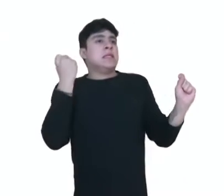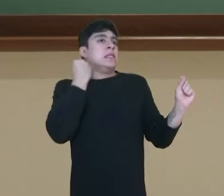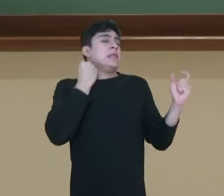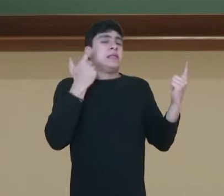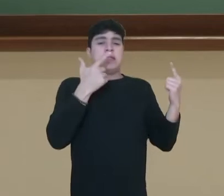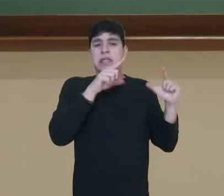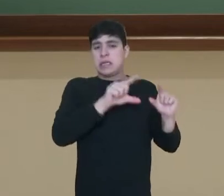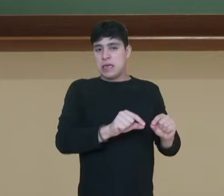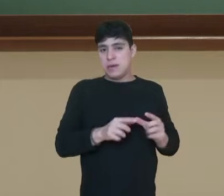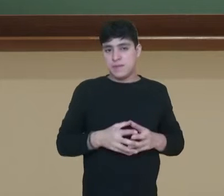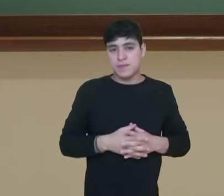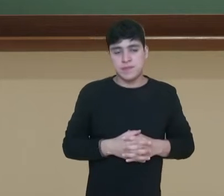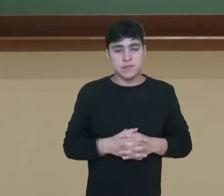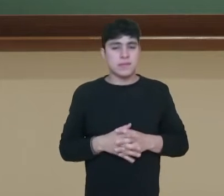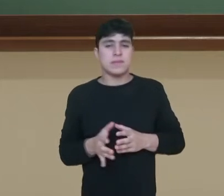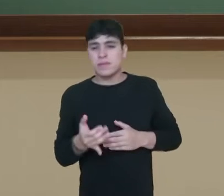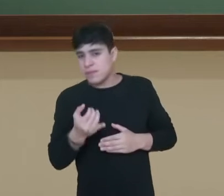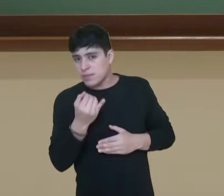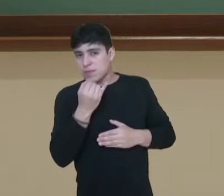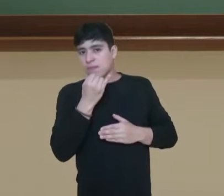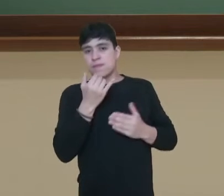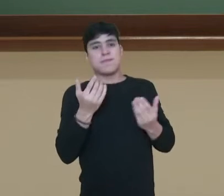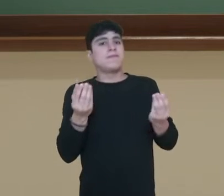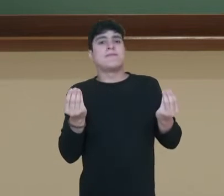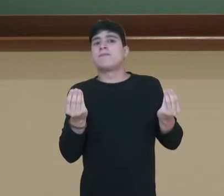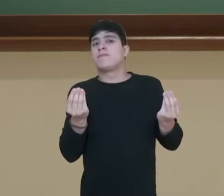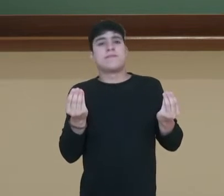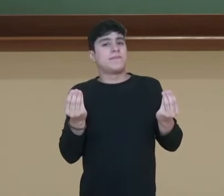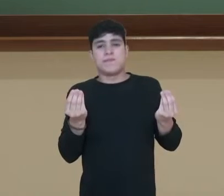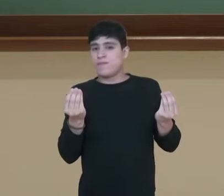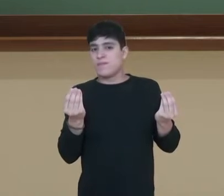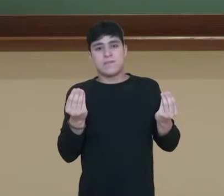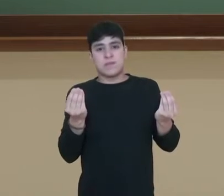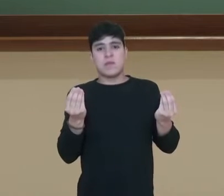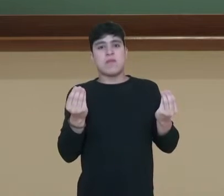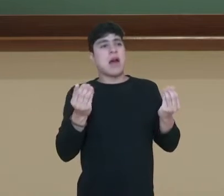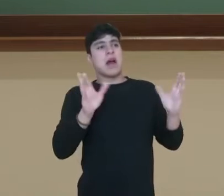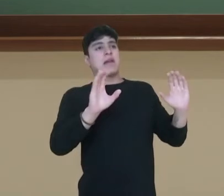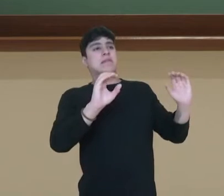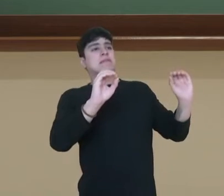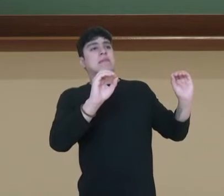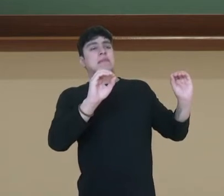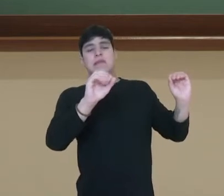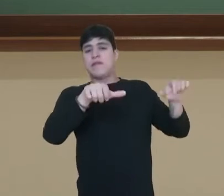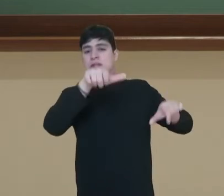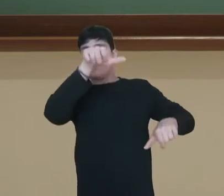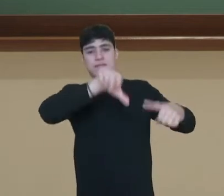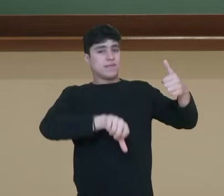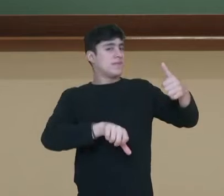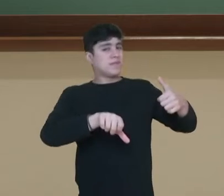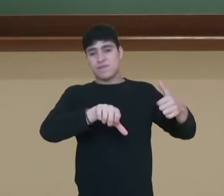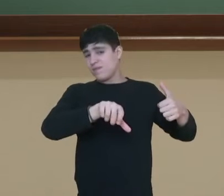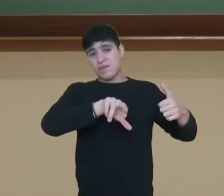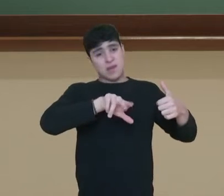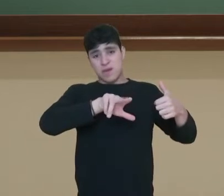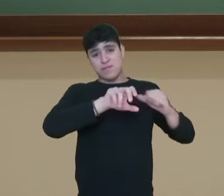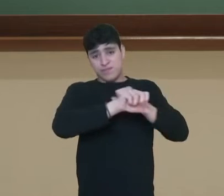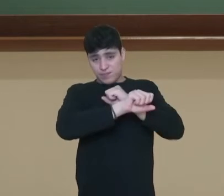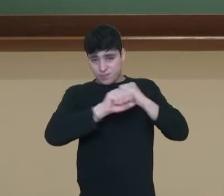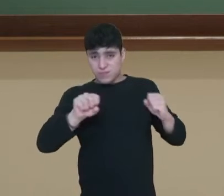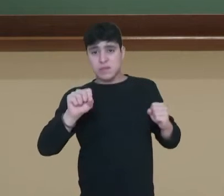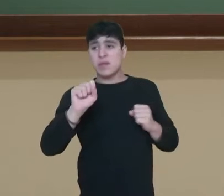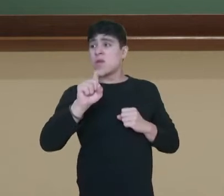possível. Então, basicamente, não tem como fugir de avaliação, nós somos avaliados o tempo todo. Mesmo que seja